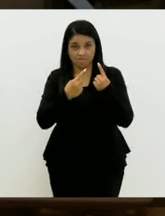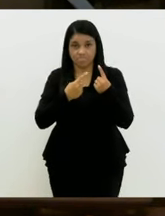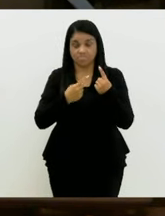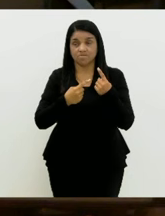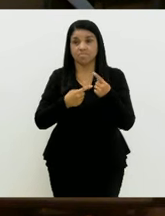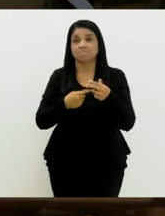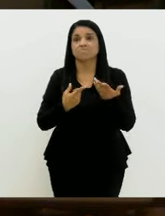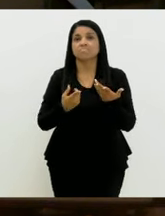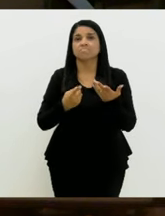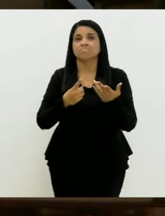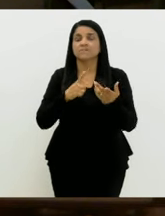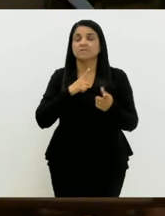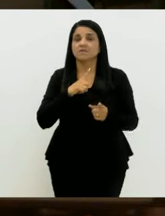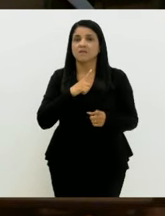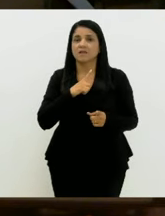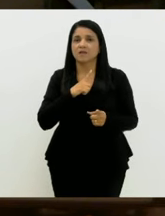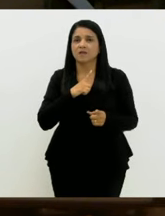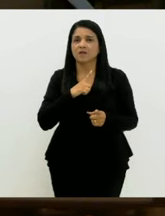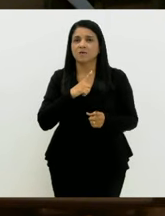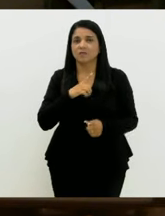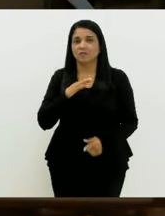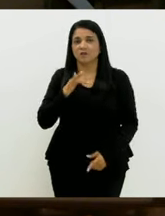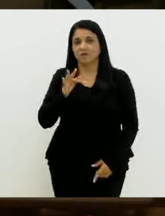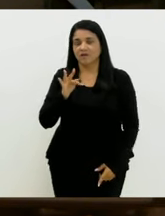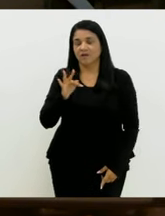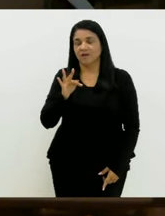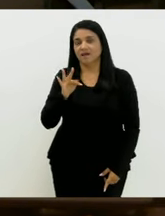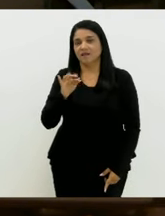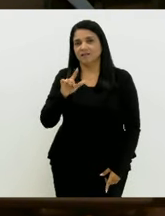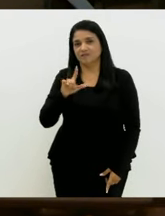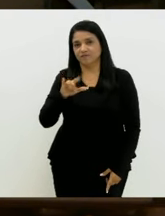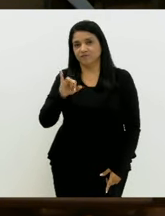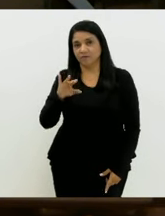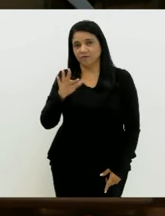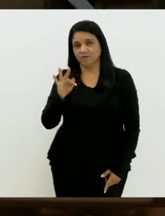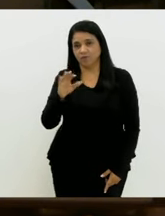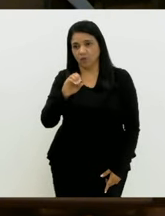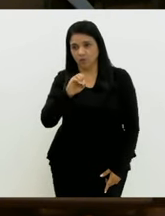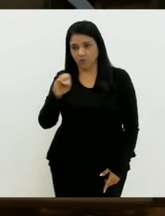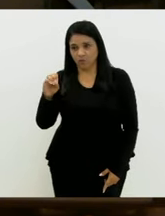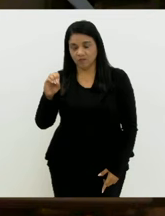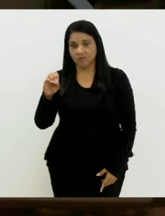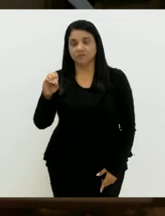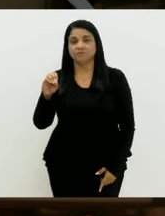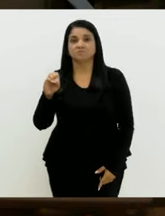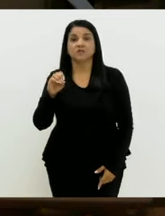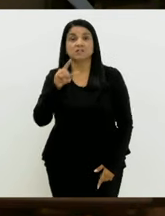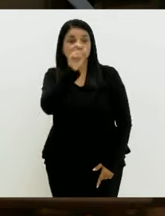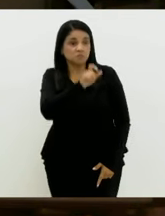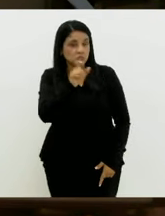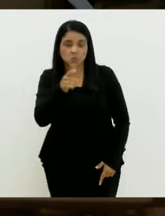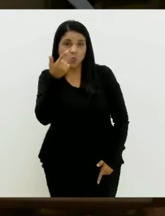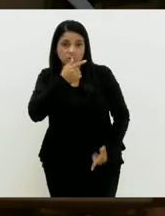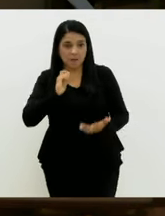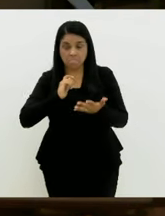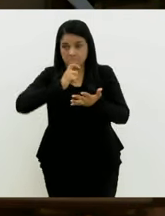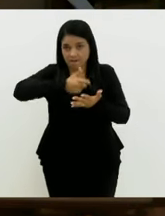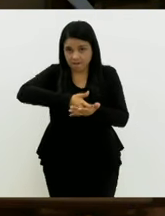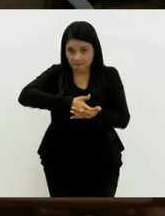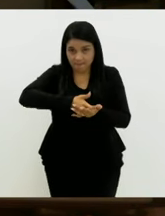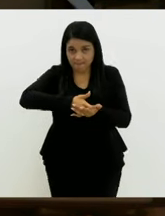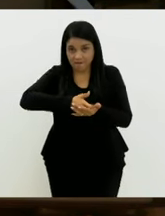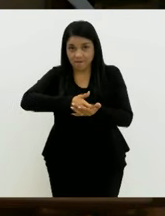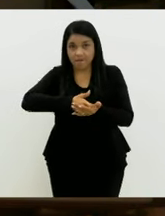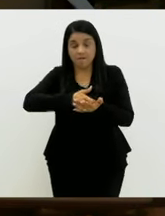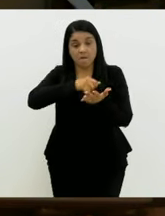tem lá o free flow, que o pessoal não consegue, às vezes, pagar, recebe uma multa